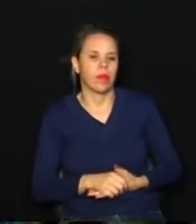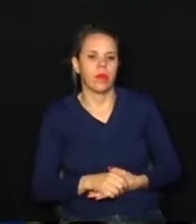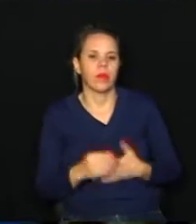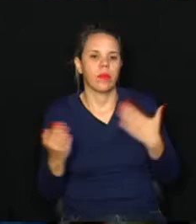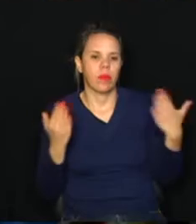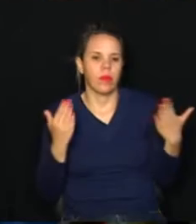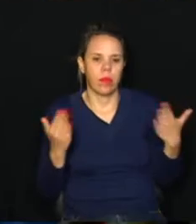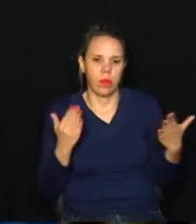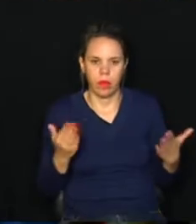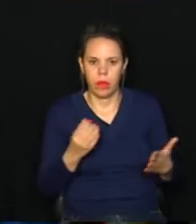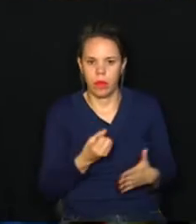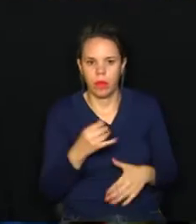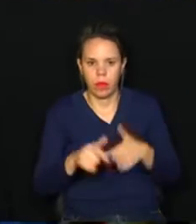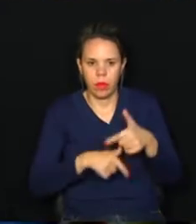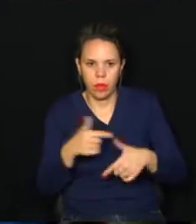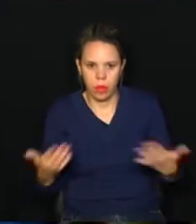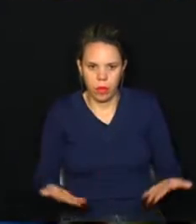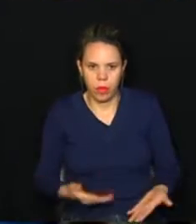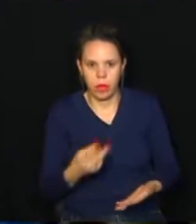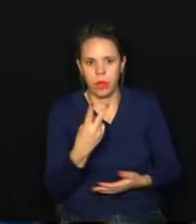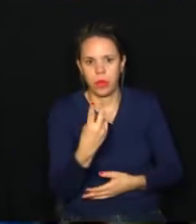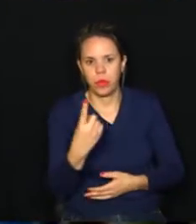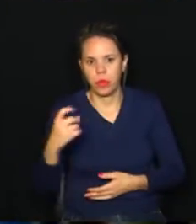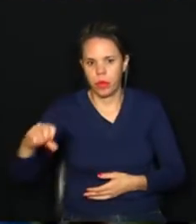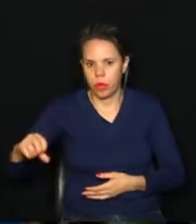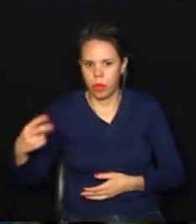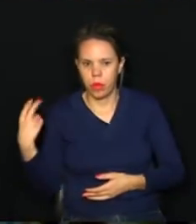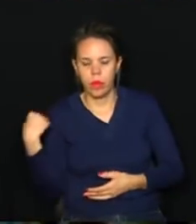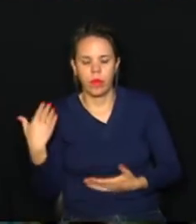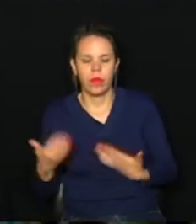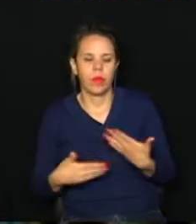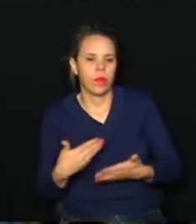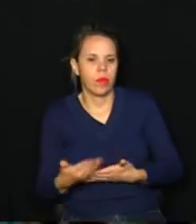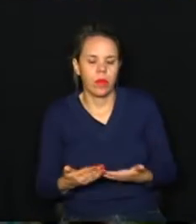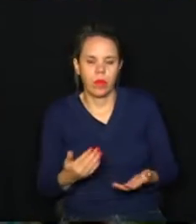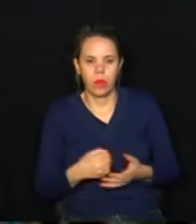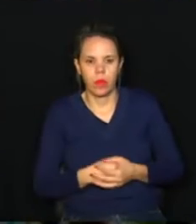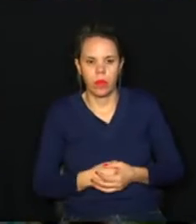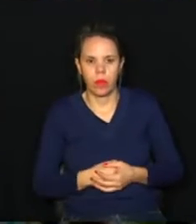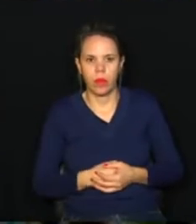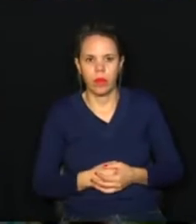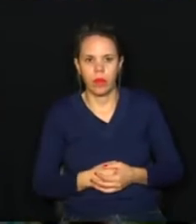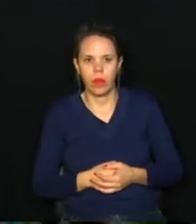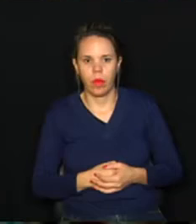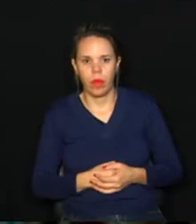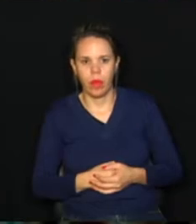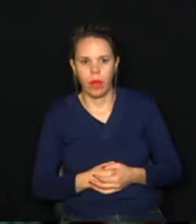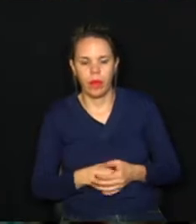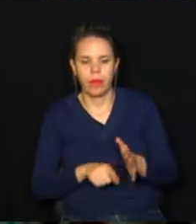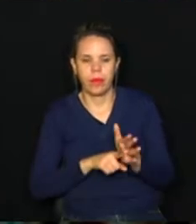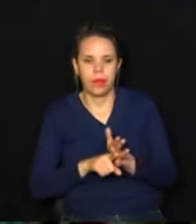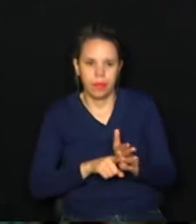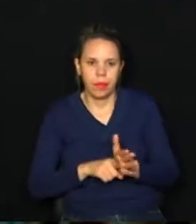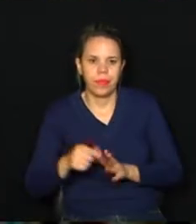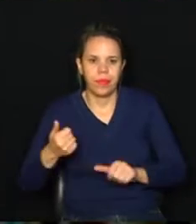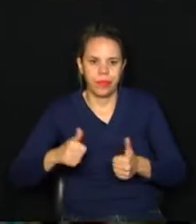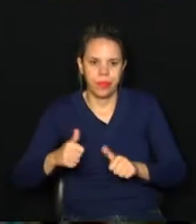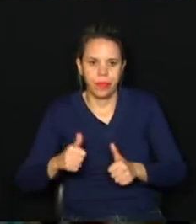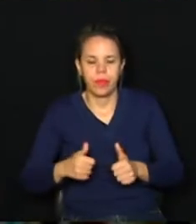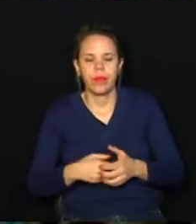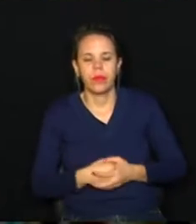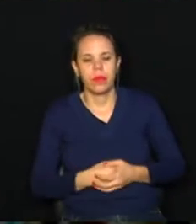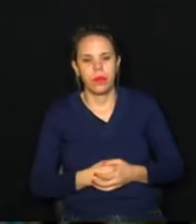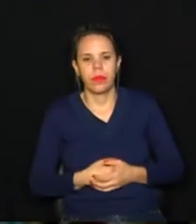comparar com o quadro em atividade em 2019. E não bastando esse diagnóstico,